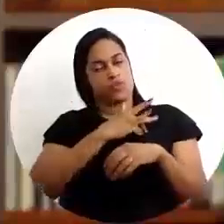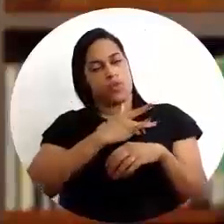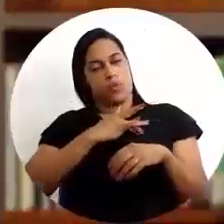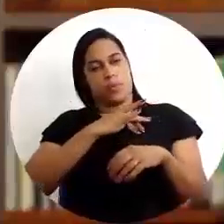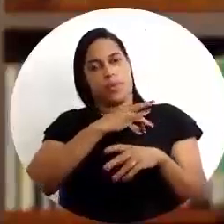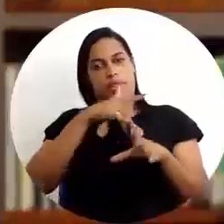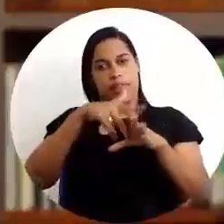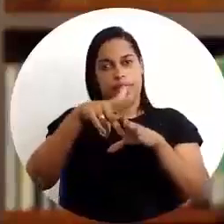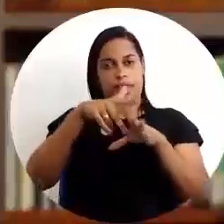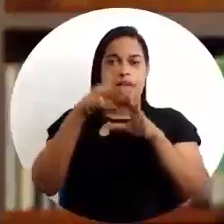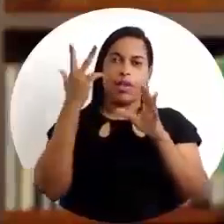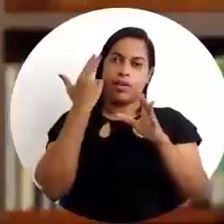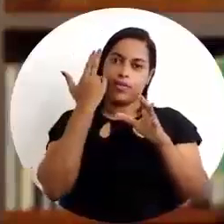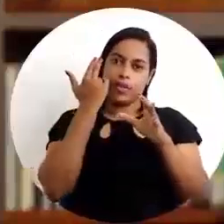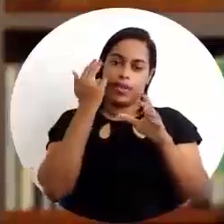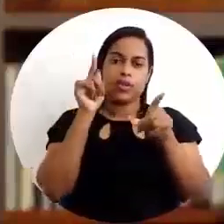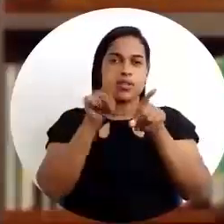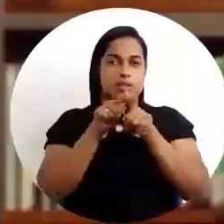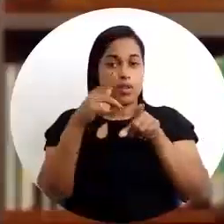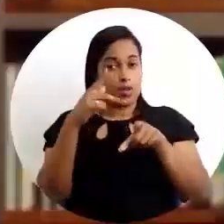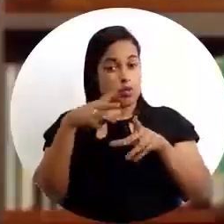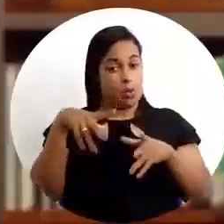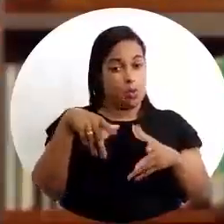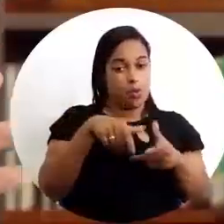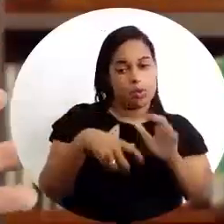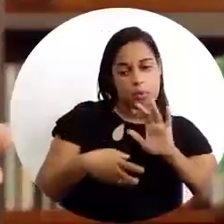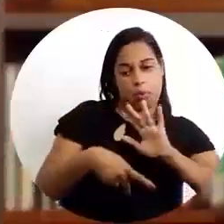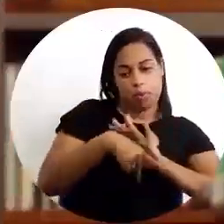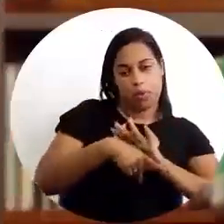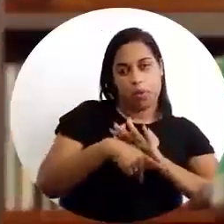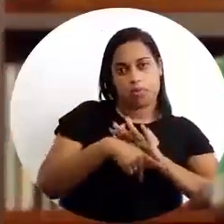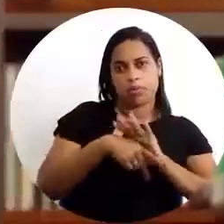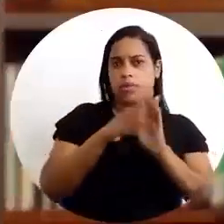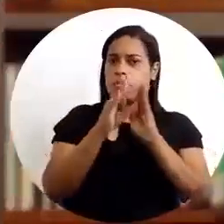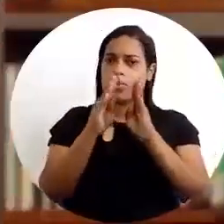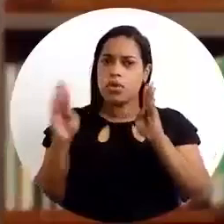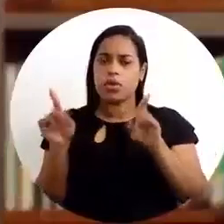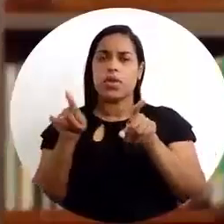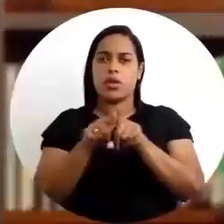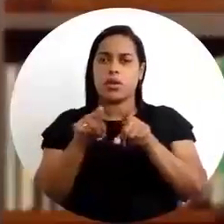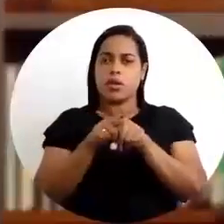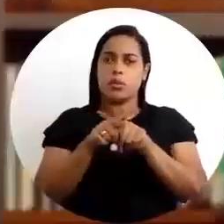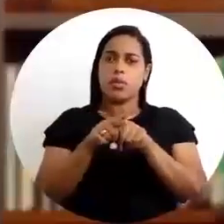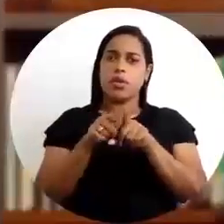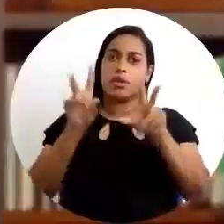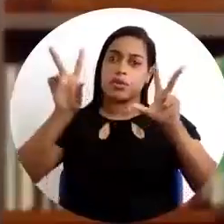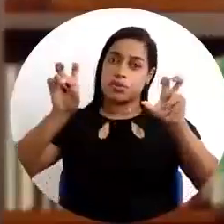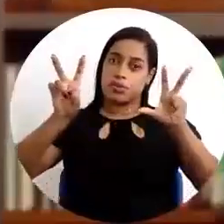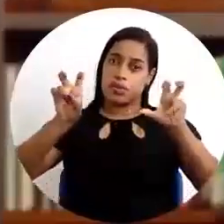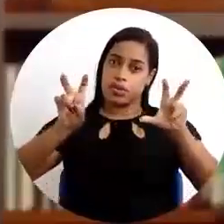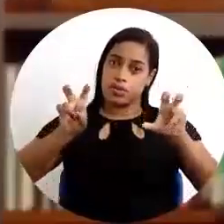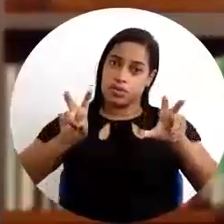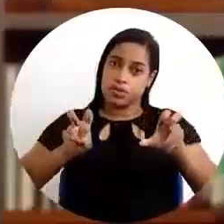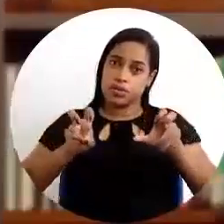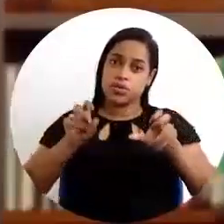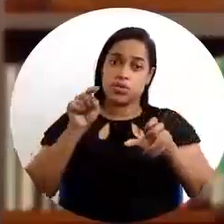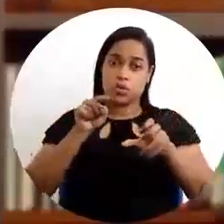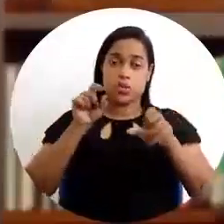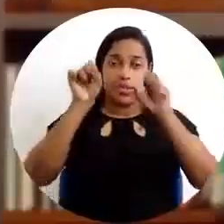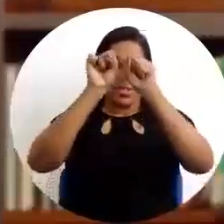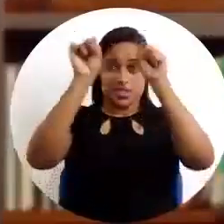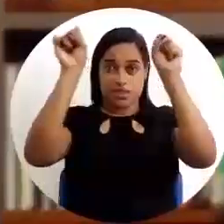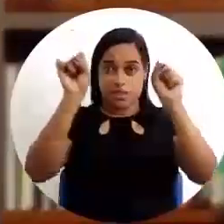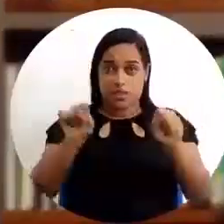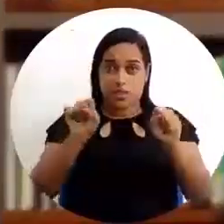cavalaria o seu mundo. O mundo das bibliotecas é representado nos assuntos, representado por esse sistema